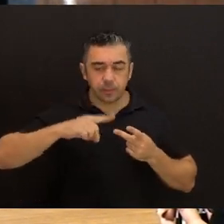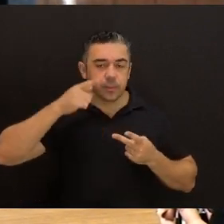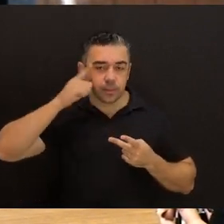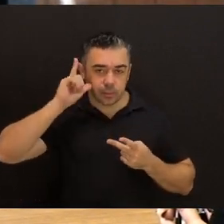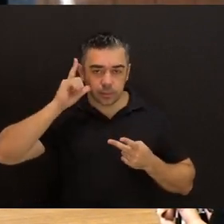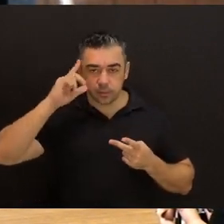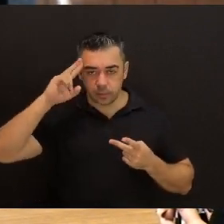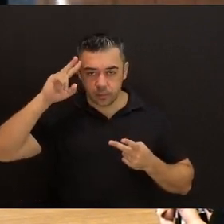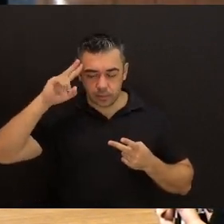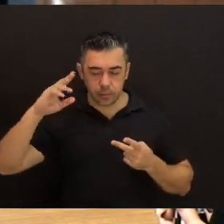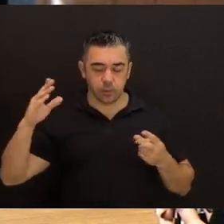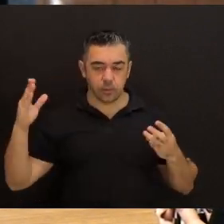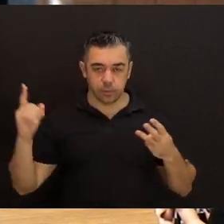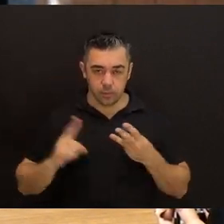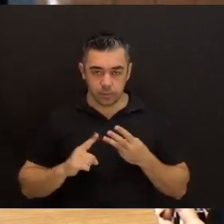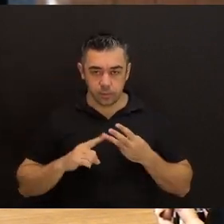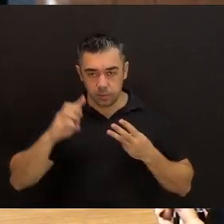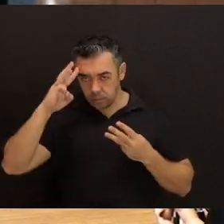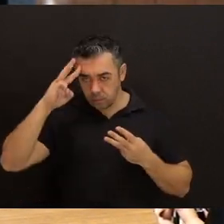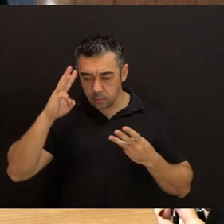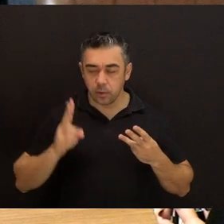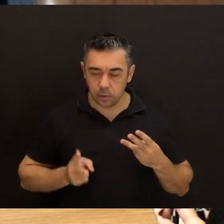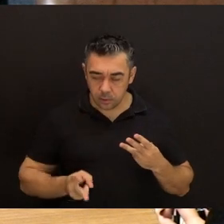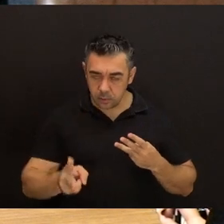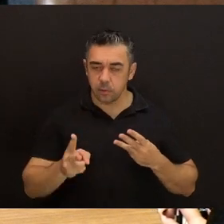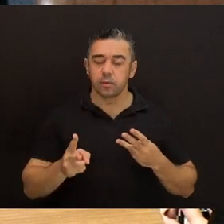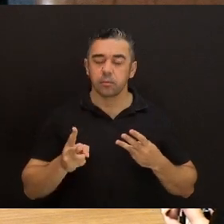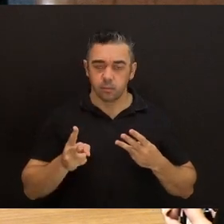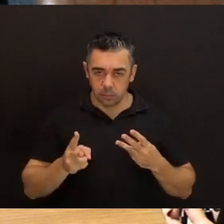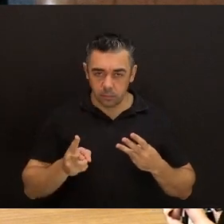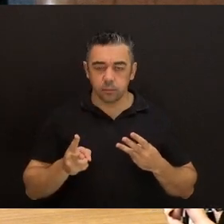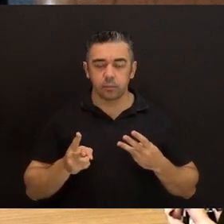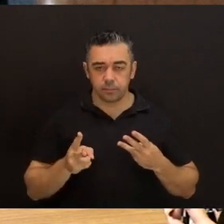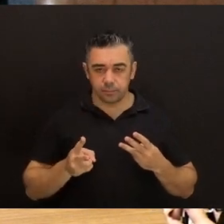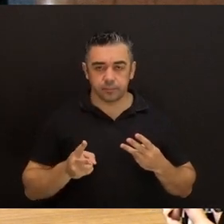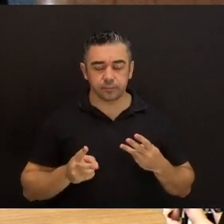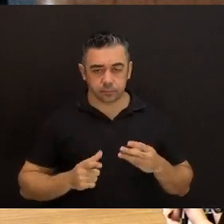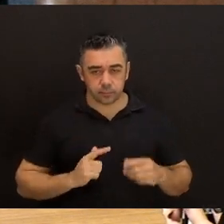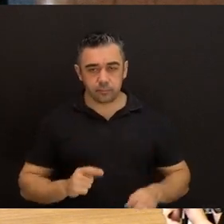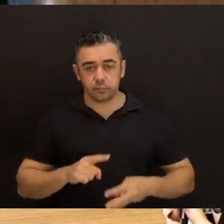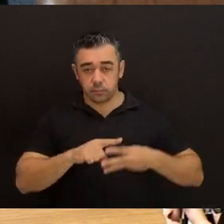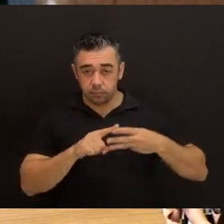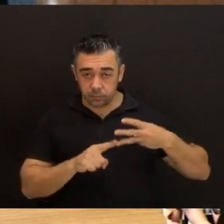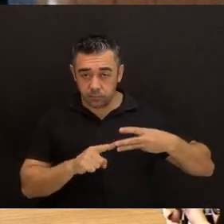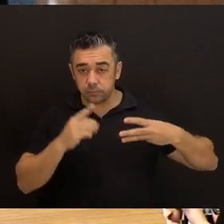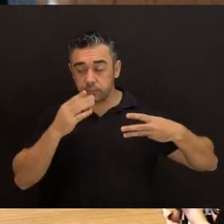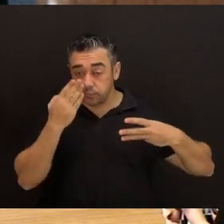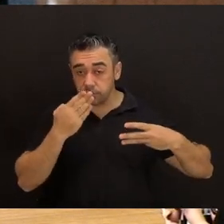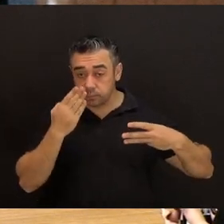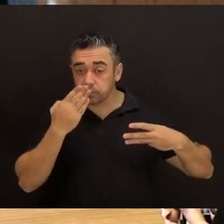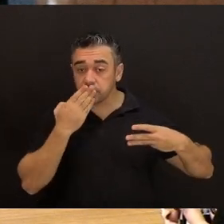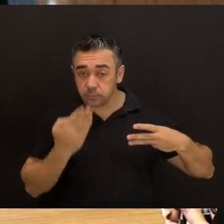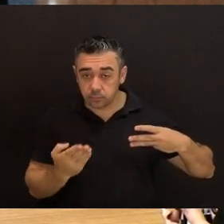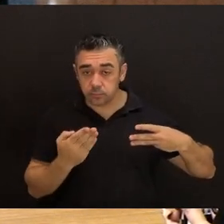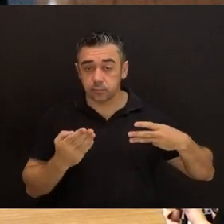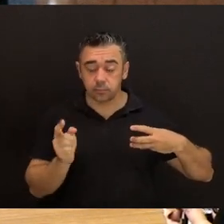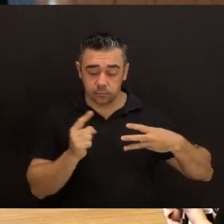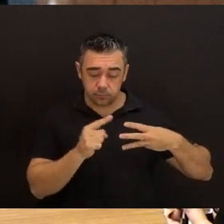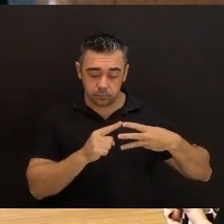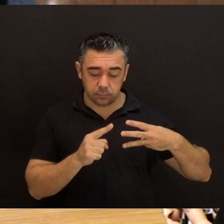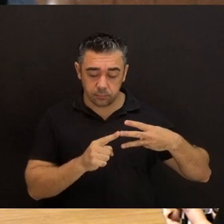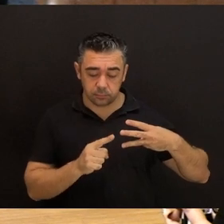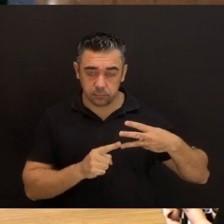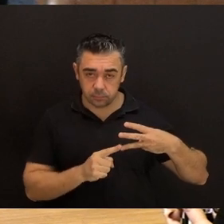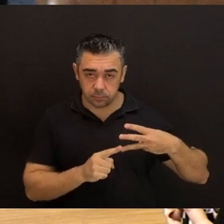estão os acompanhando e teremos mais ações em cima disso e nós teremos três ordens de encaminhamento os